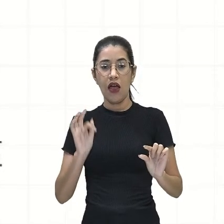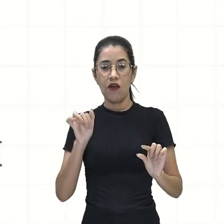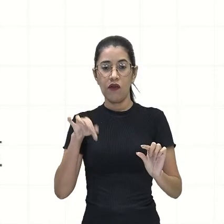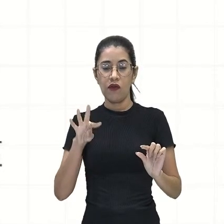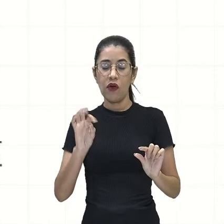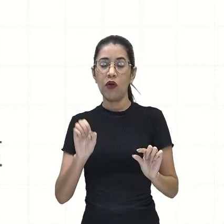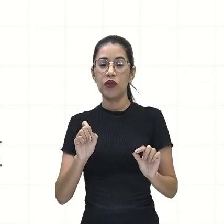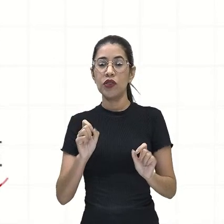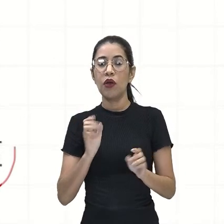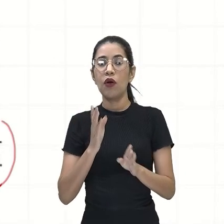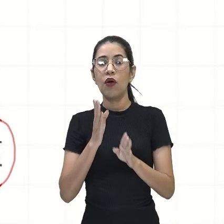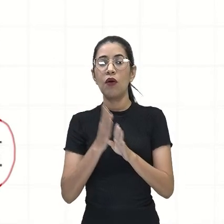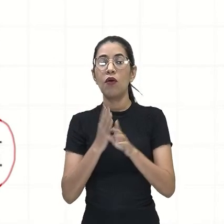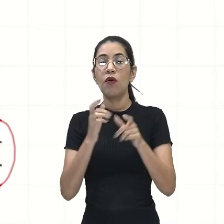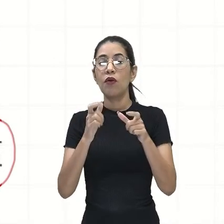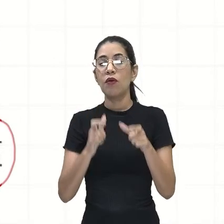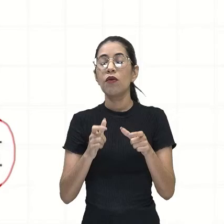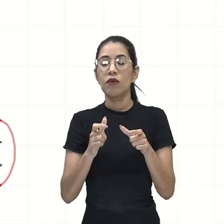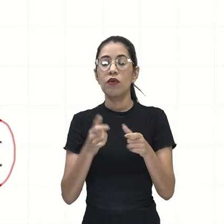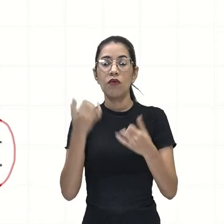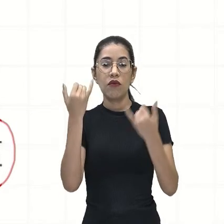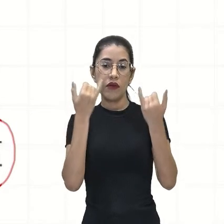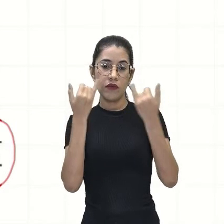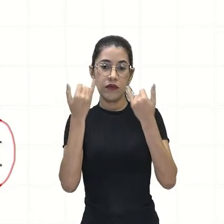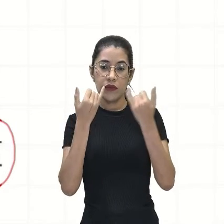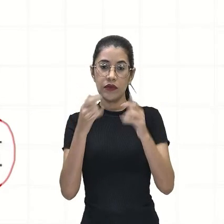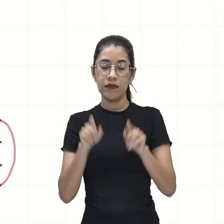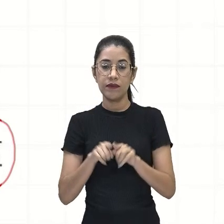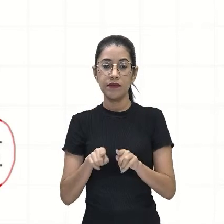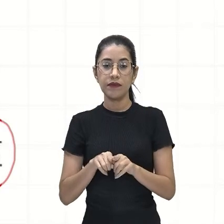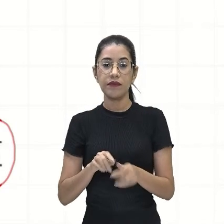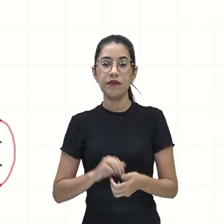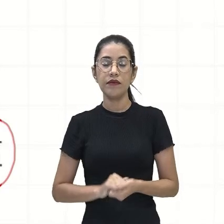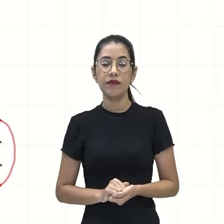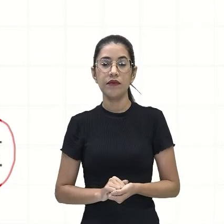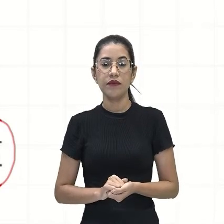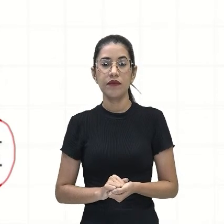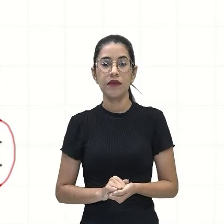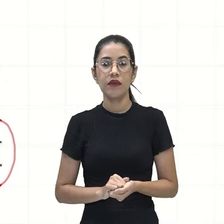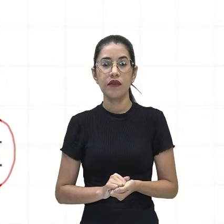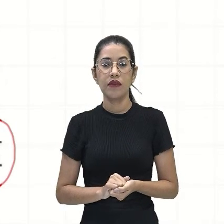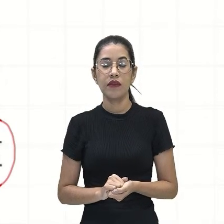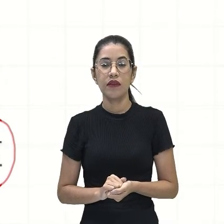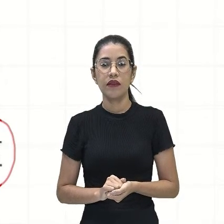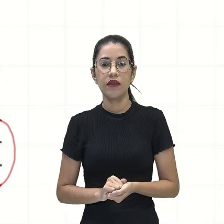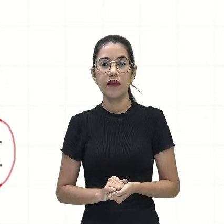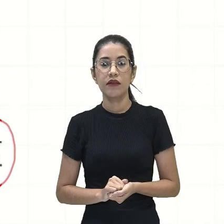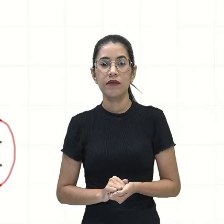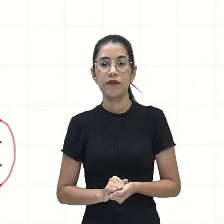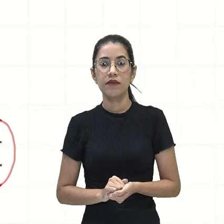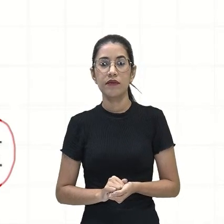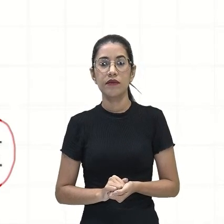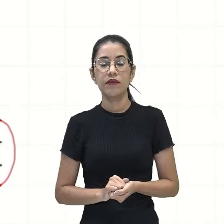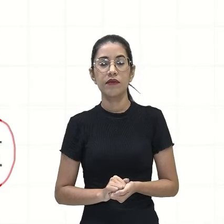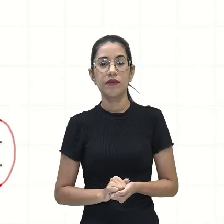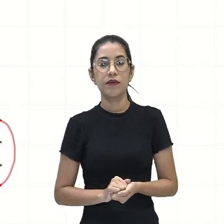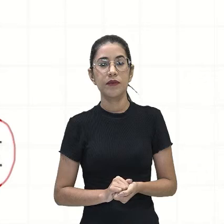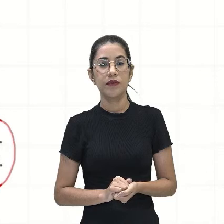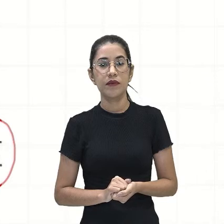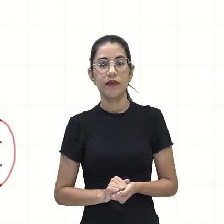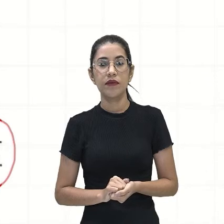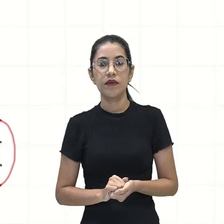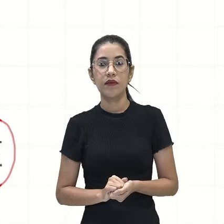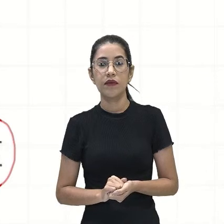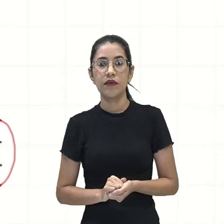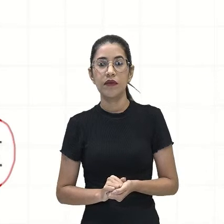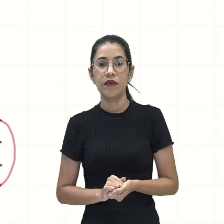fonte de onde foram retirados essas datas, esses dados, né? E ainda tem, para ficar